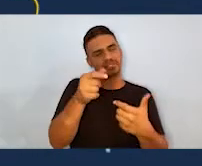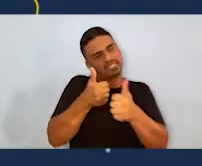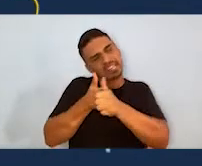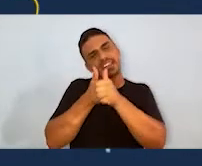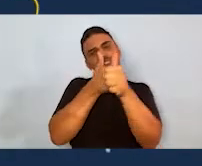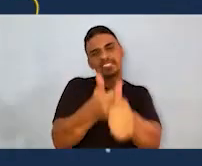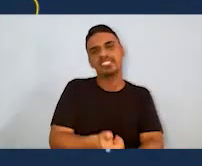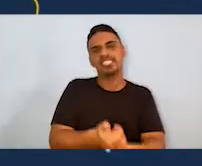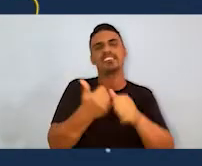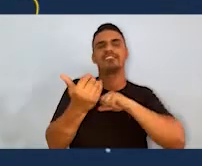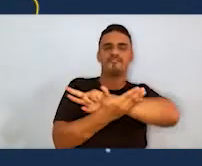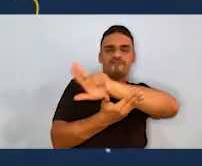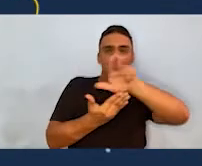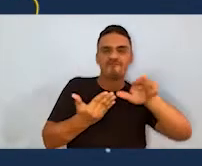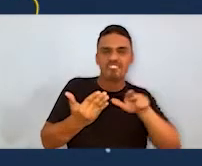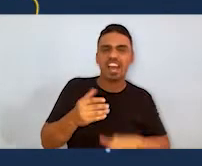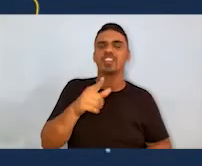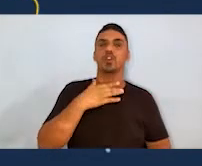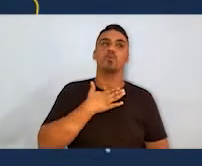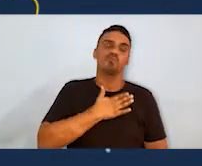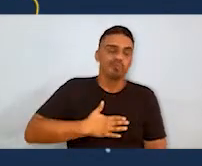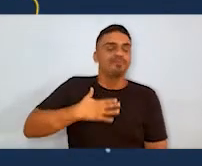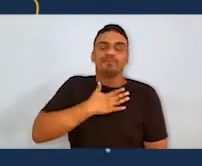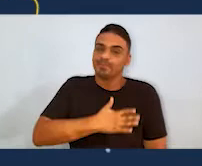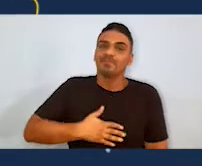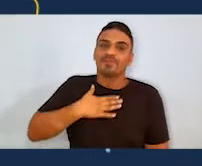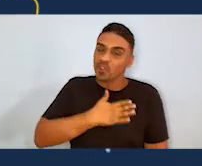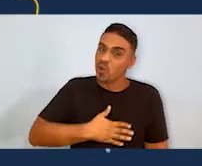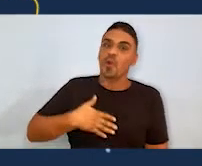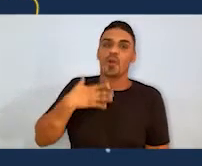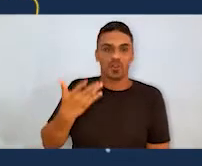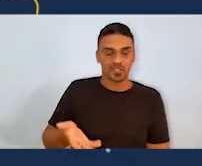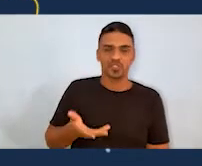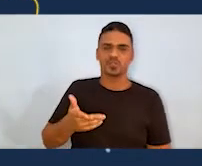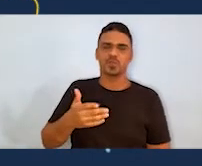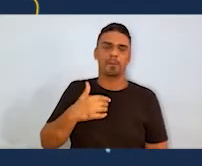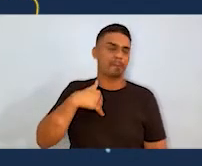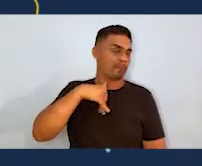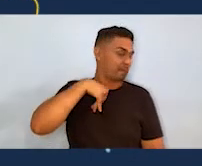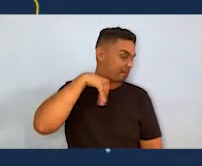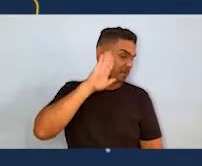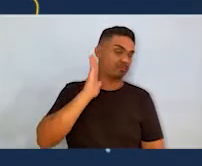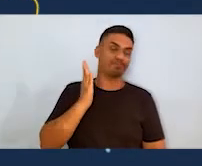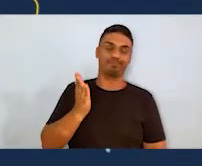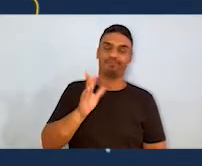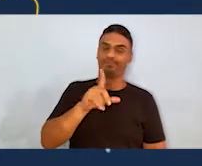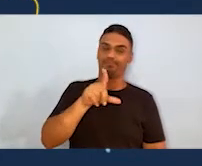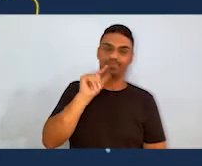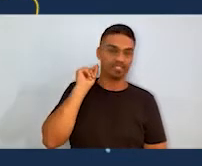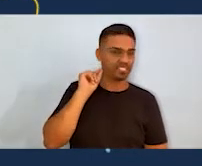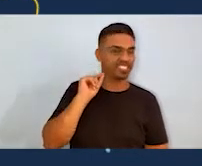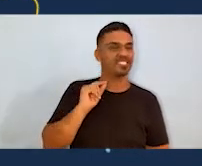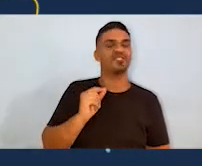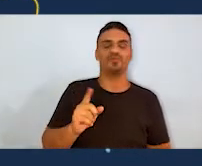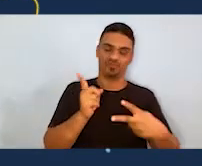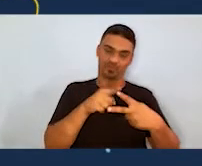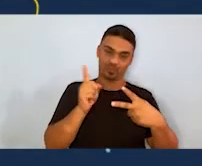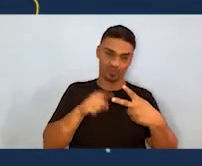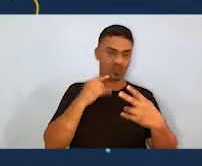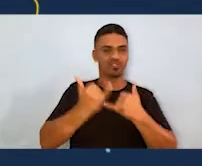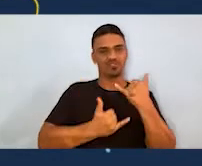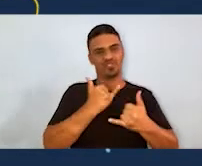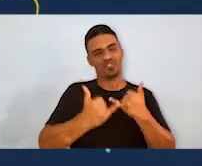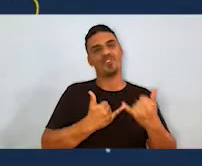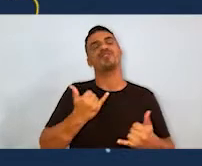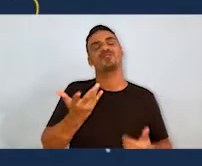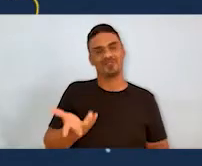falei são estilos que eu gosto muito. Tem Phantasy Star 4 também, que é um dos meus dois jogos favoritos, assim,